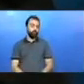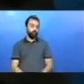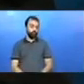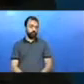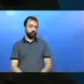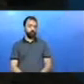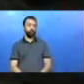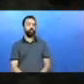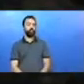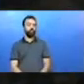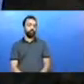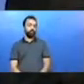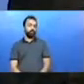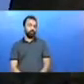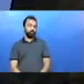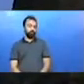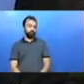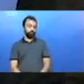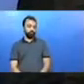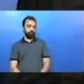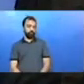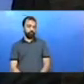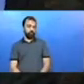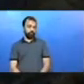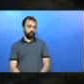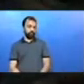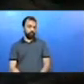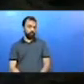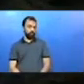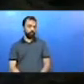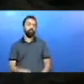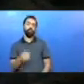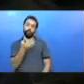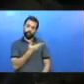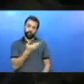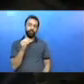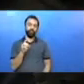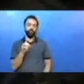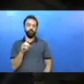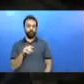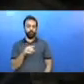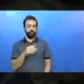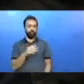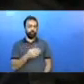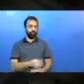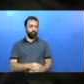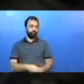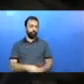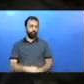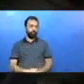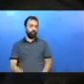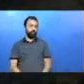aqui aparecendo novamente. Olhem o nome da festa, Boi de Mamão. Depois nós temos Boi de Reis. Olhem a palavra